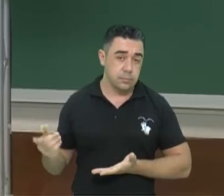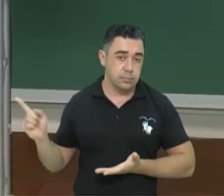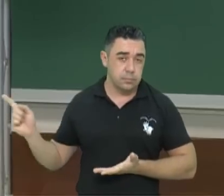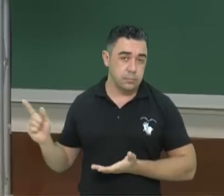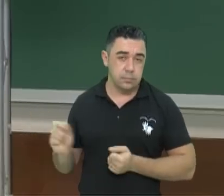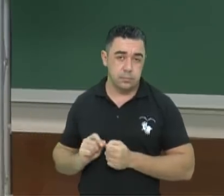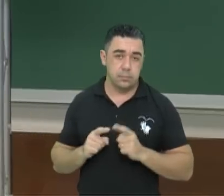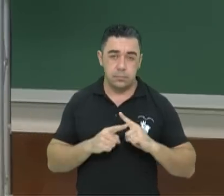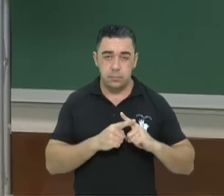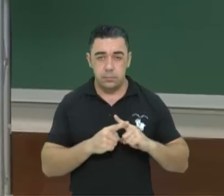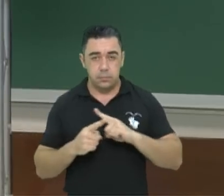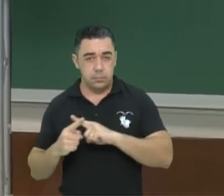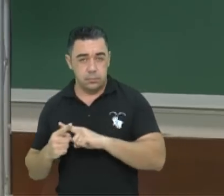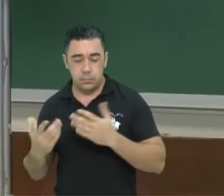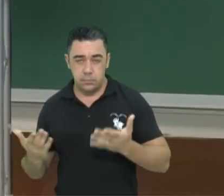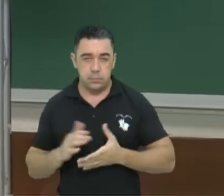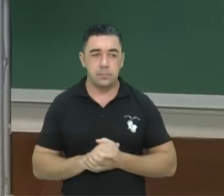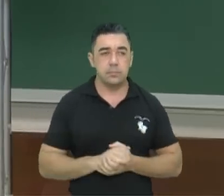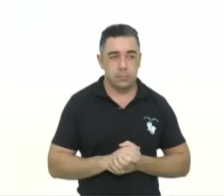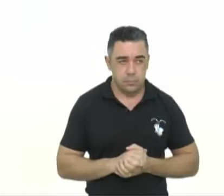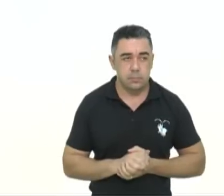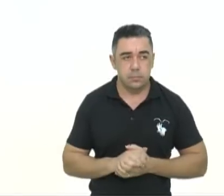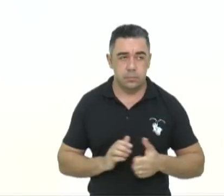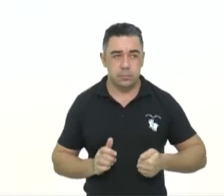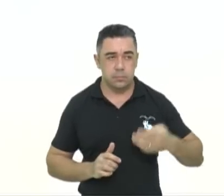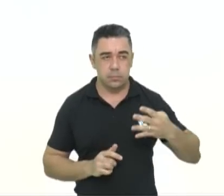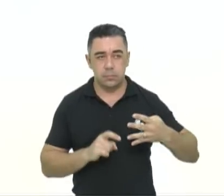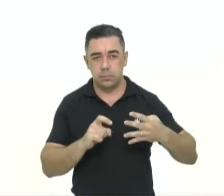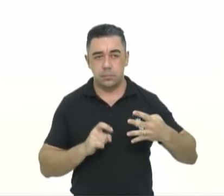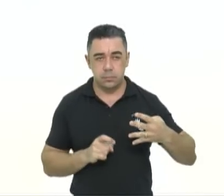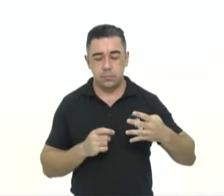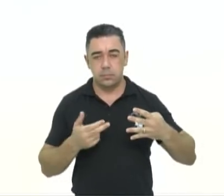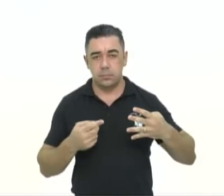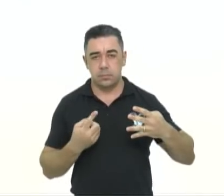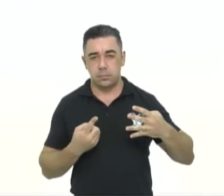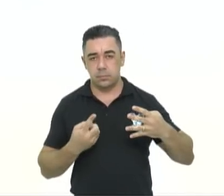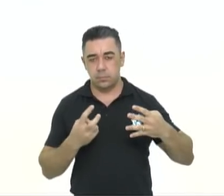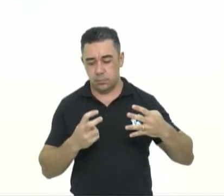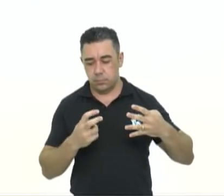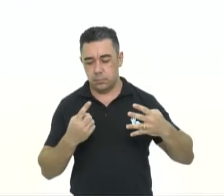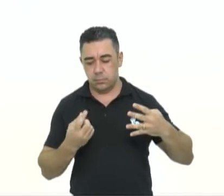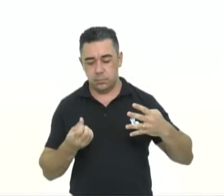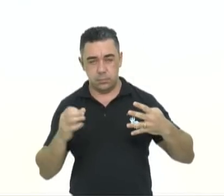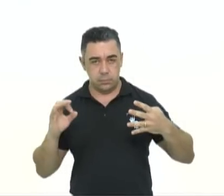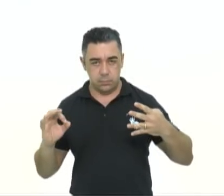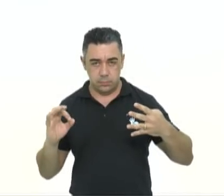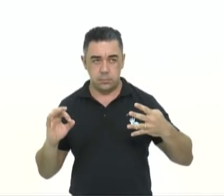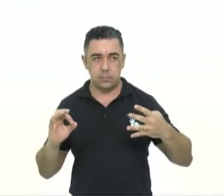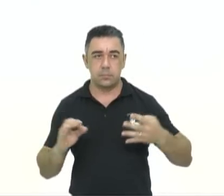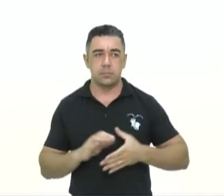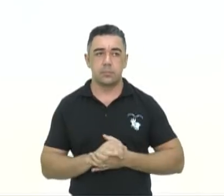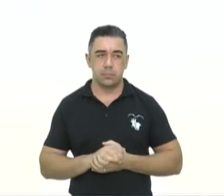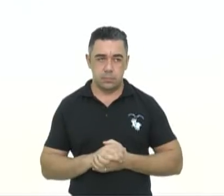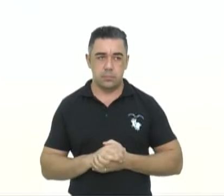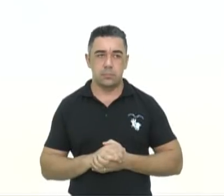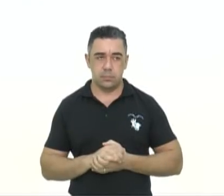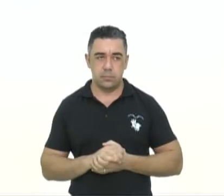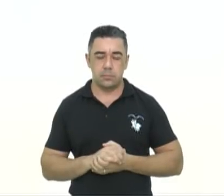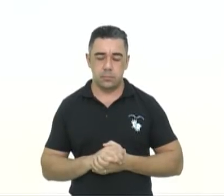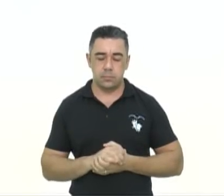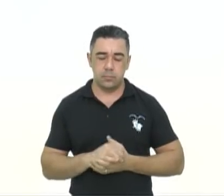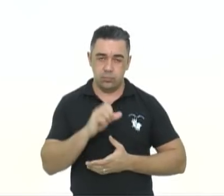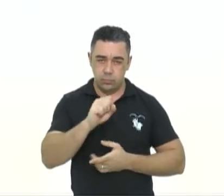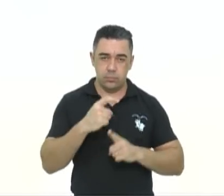a multiplicação cruzada. 14x igual a 8 vezes 70.